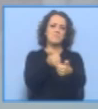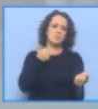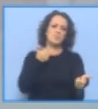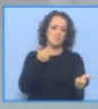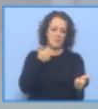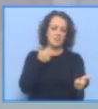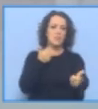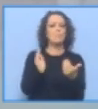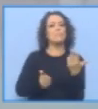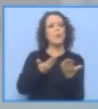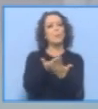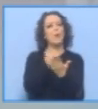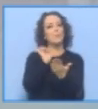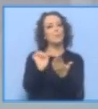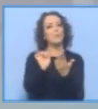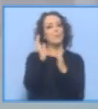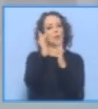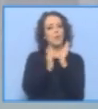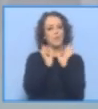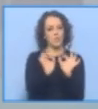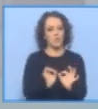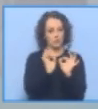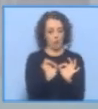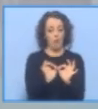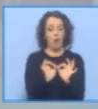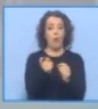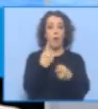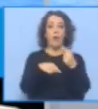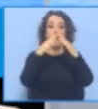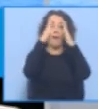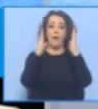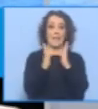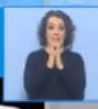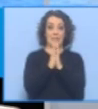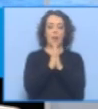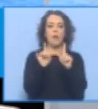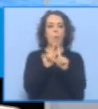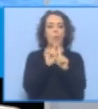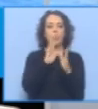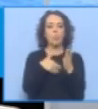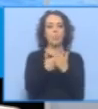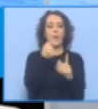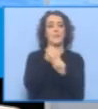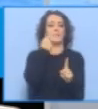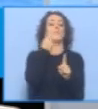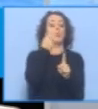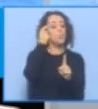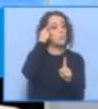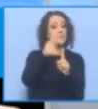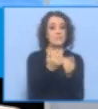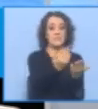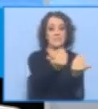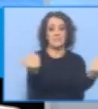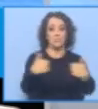cristã e a paróquia é um lugar de portas abertas e o desafio do pároco é chegar a todos. E